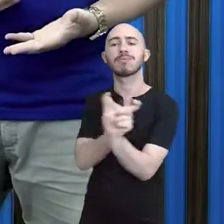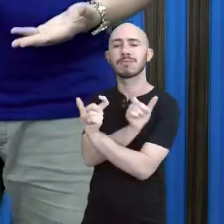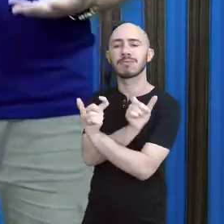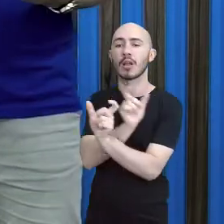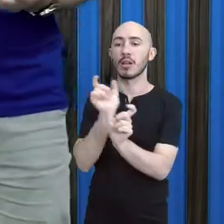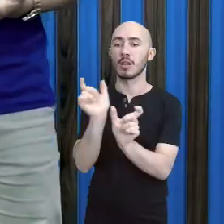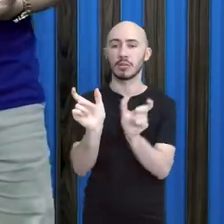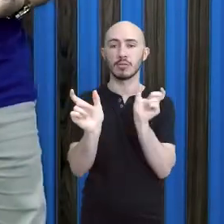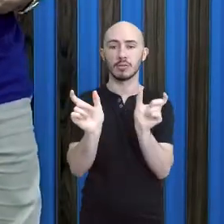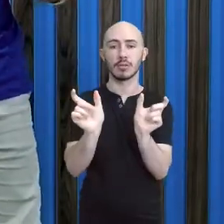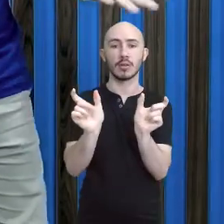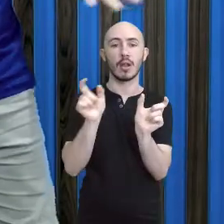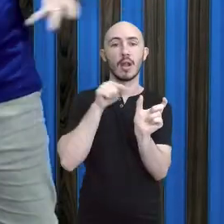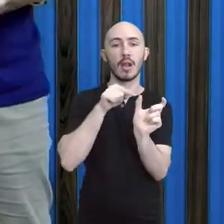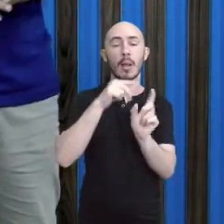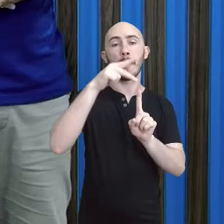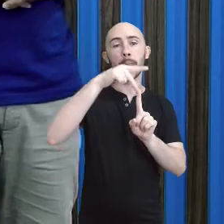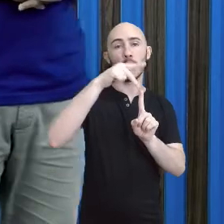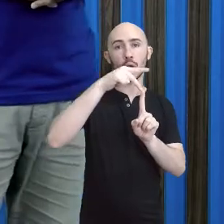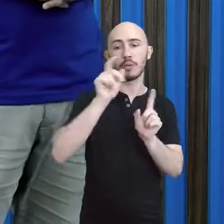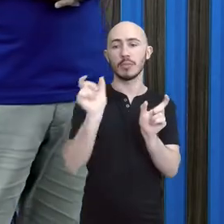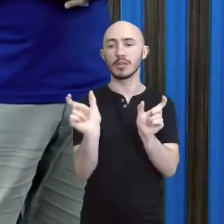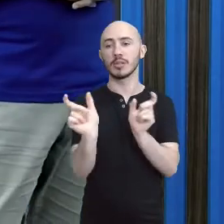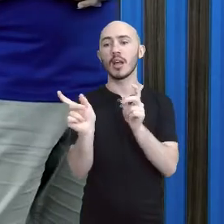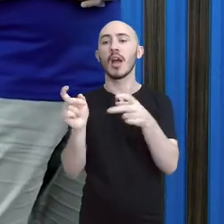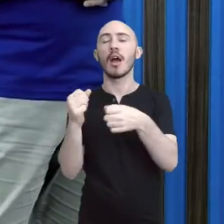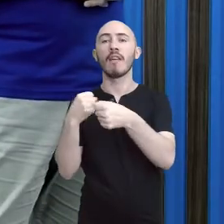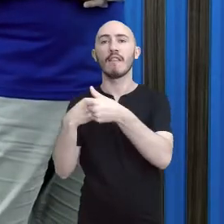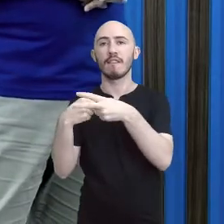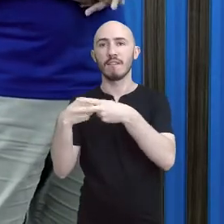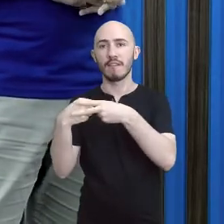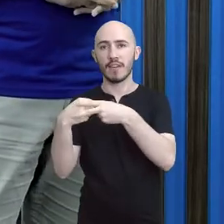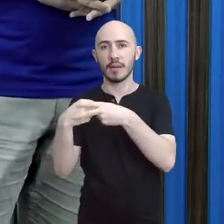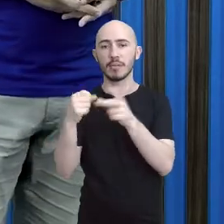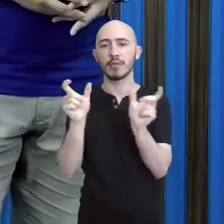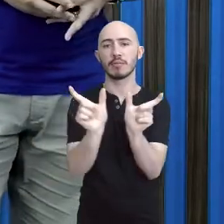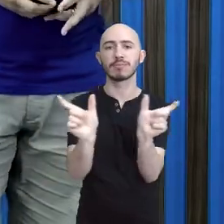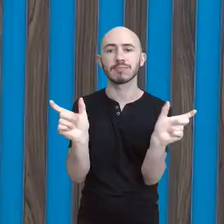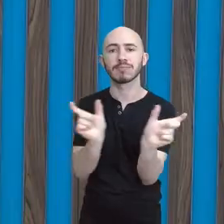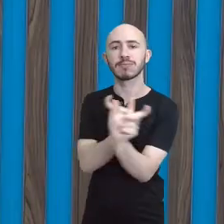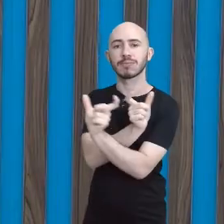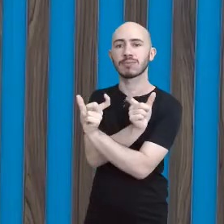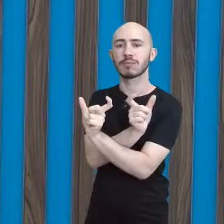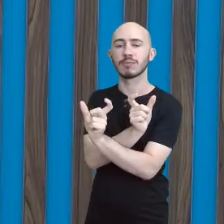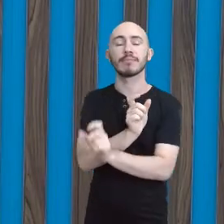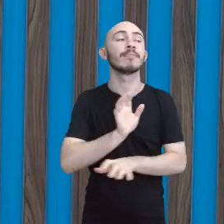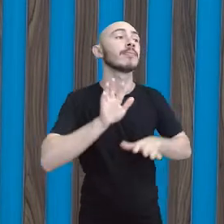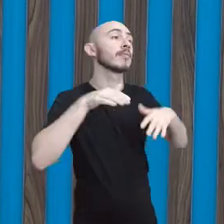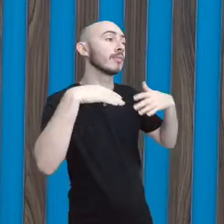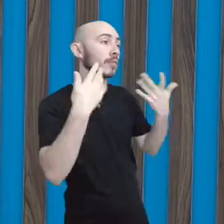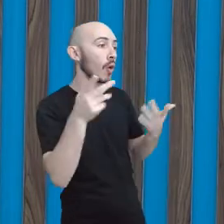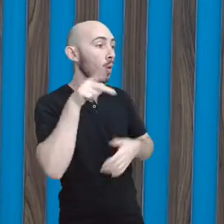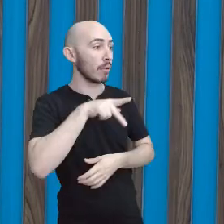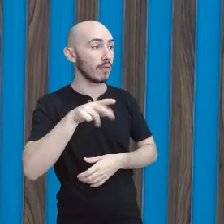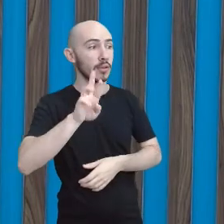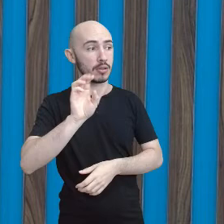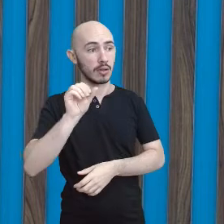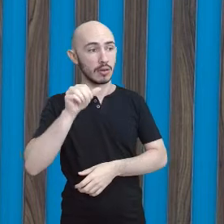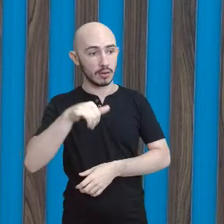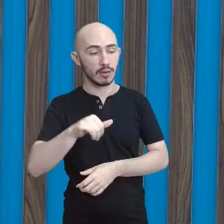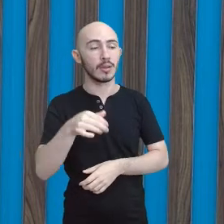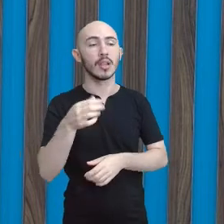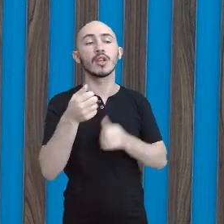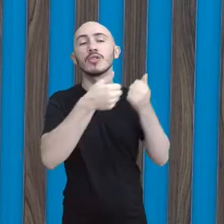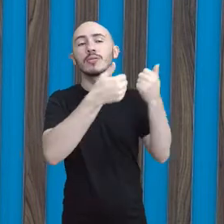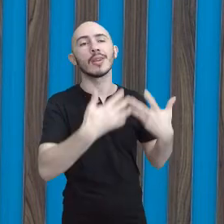isso, eu preciso saber o que é pronome e o que é verbo. O que o professor Rony está deixando claro para vocês, pessoal, é que em português a gente